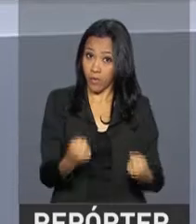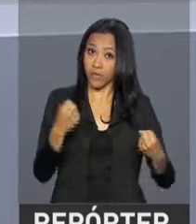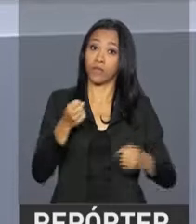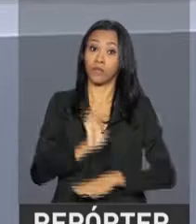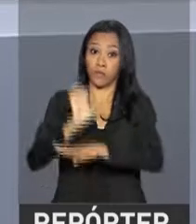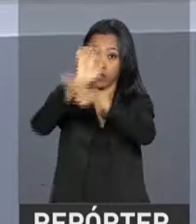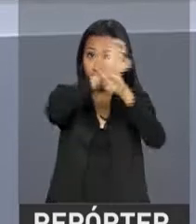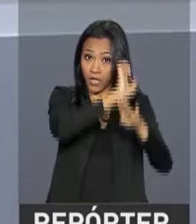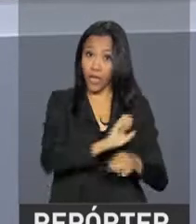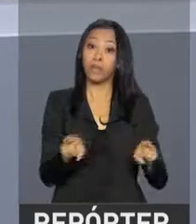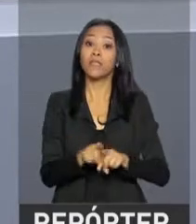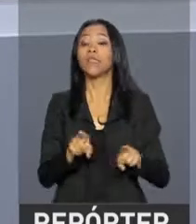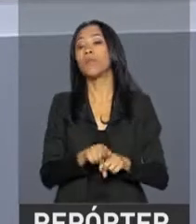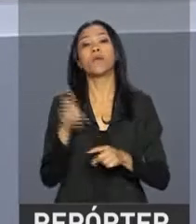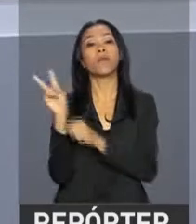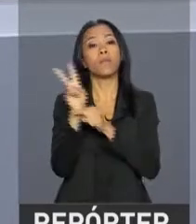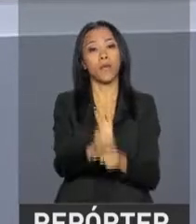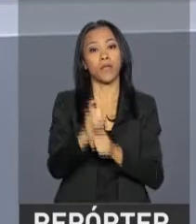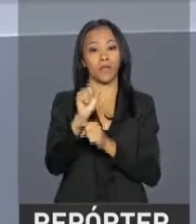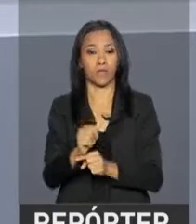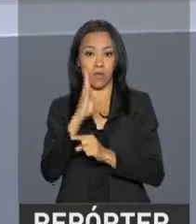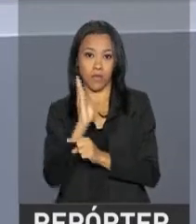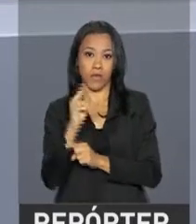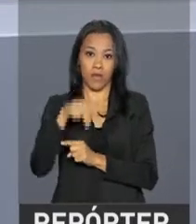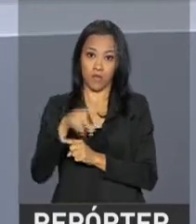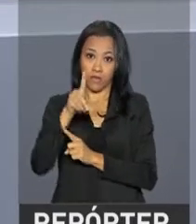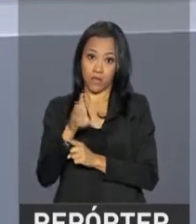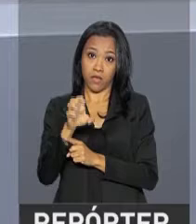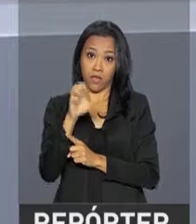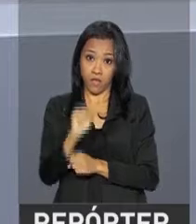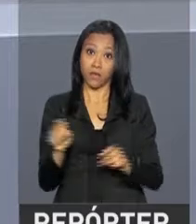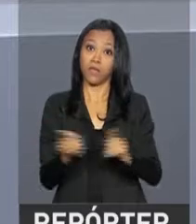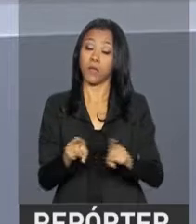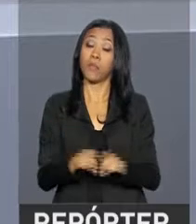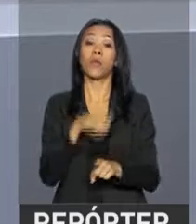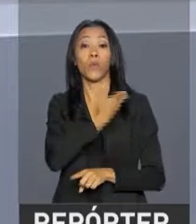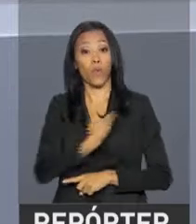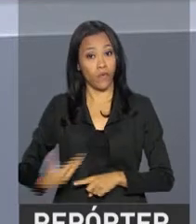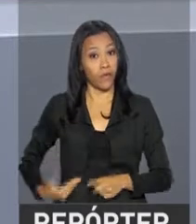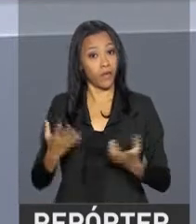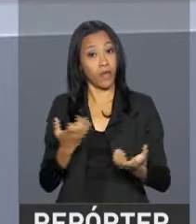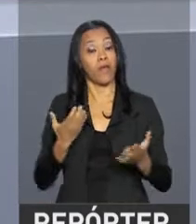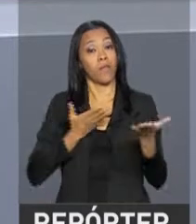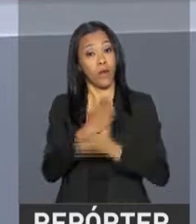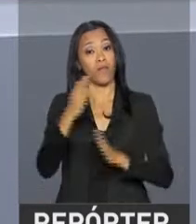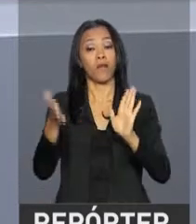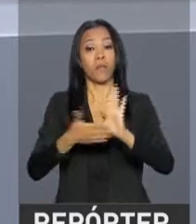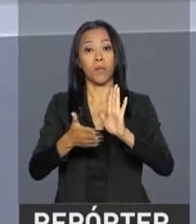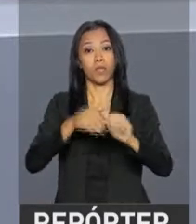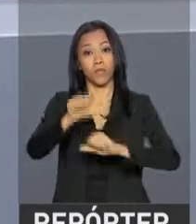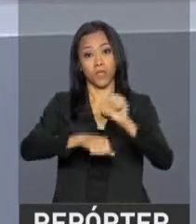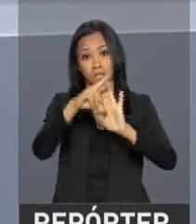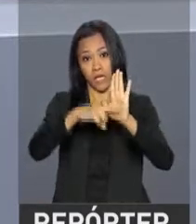de crédito do BNDES. O governo também reforça o compromisso em aprovar medidas como a reforma da Previdência e adiar o reajuste